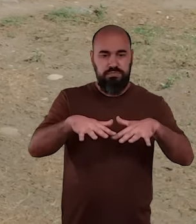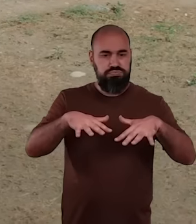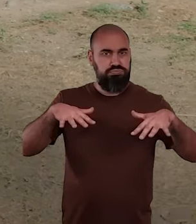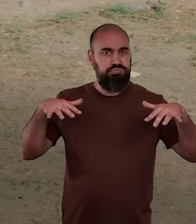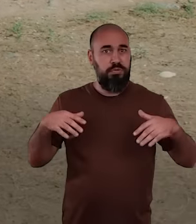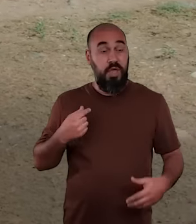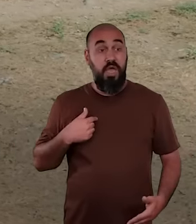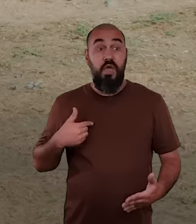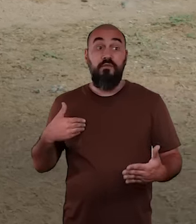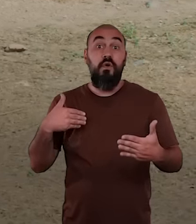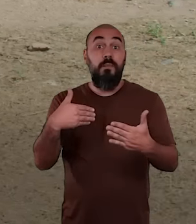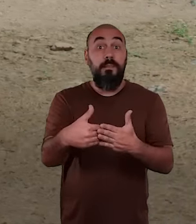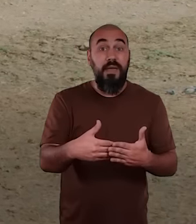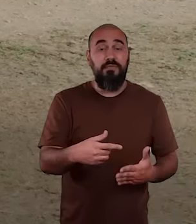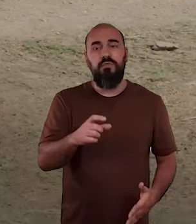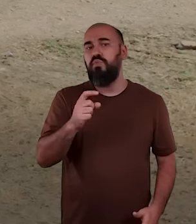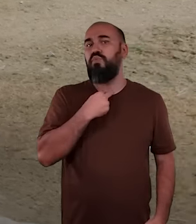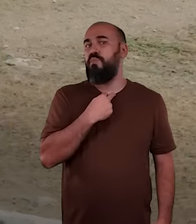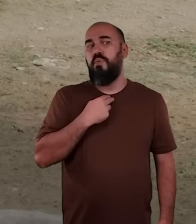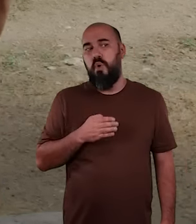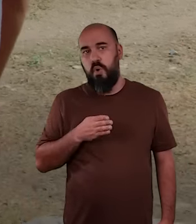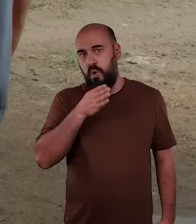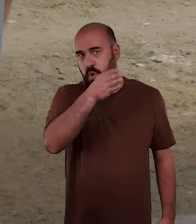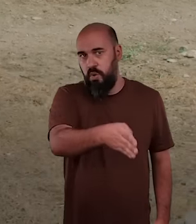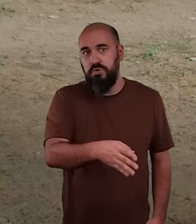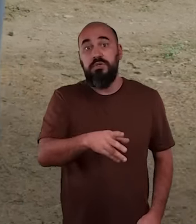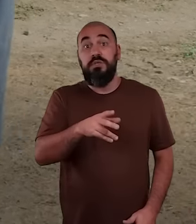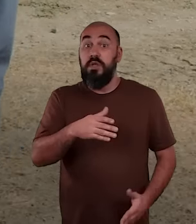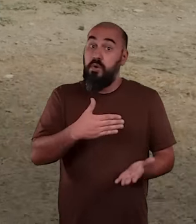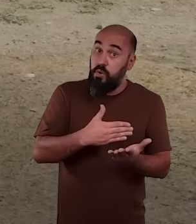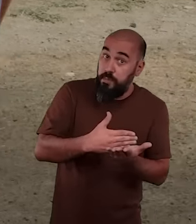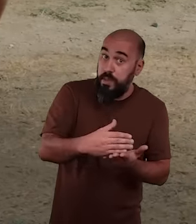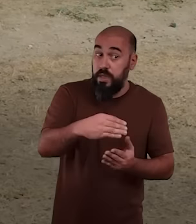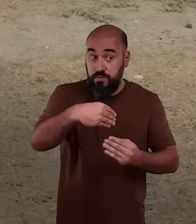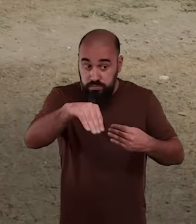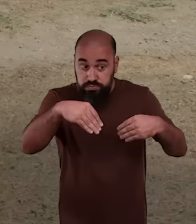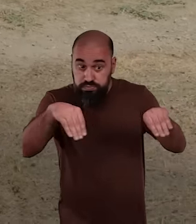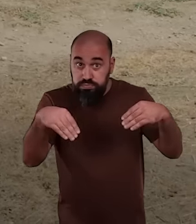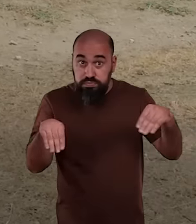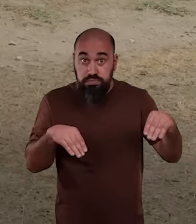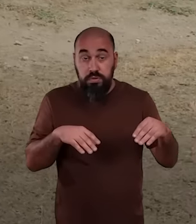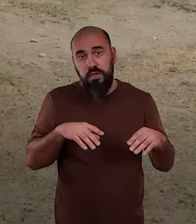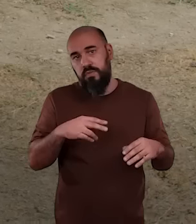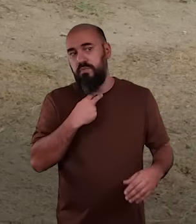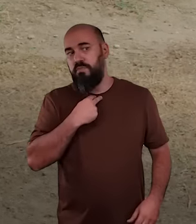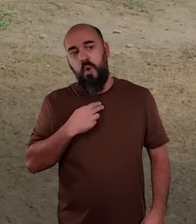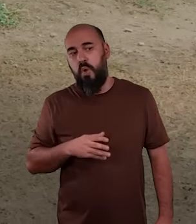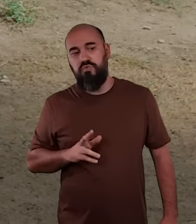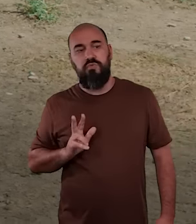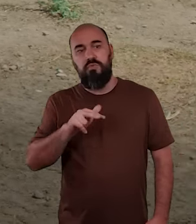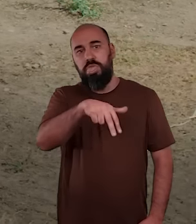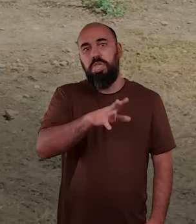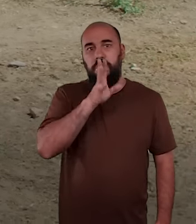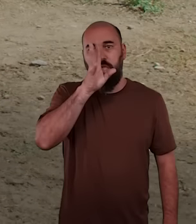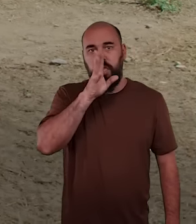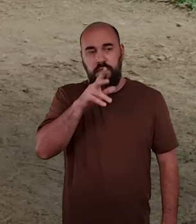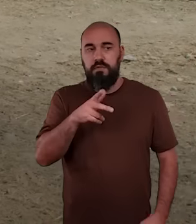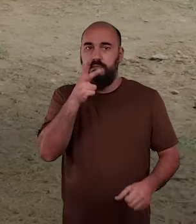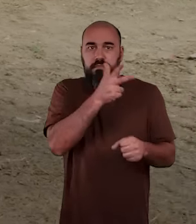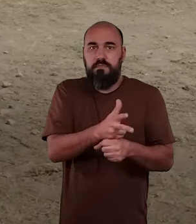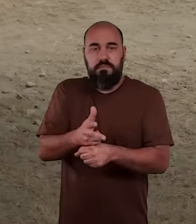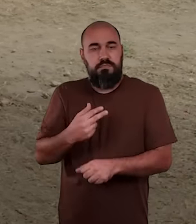máximo porque lá a gente não pode descer, ainda estão em processo de escavação, então evidentemente que eu não posso descer, quanto mais